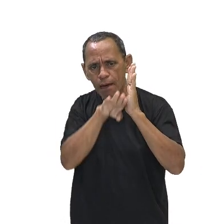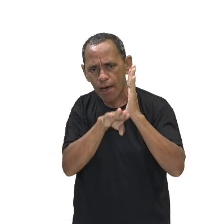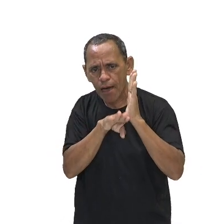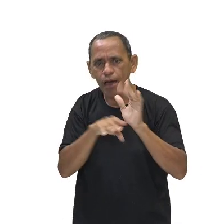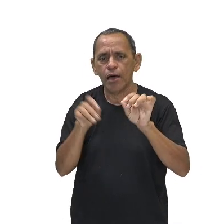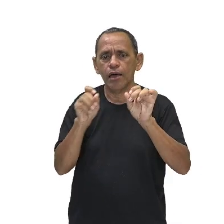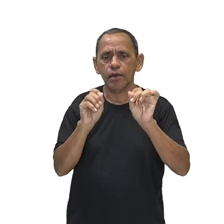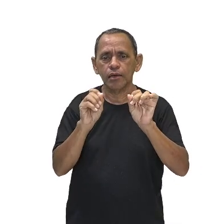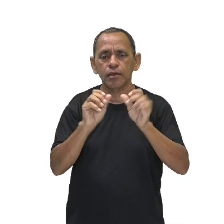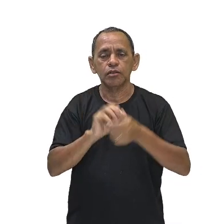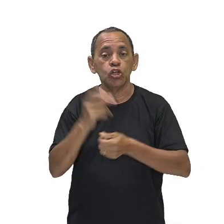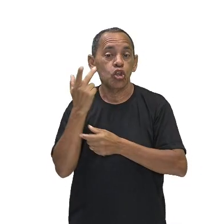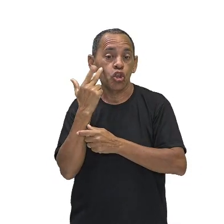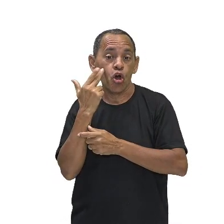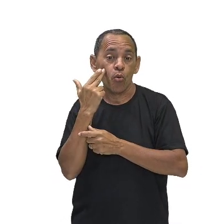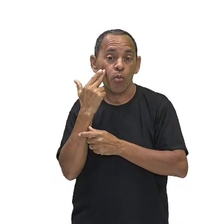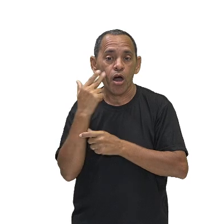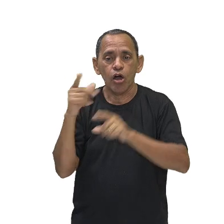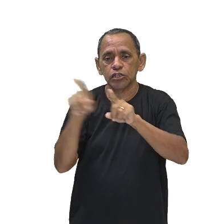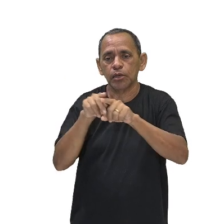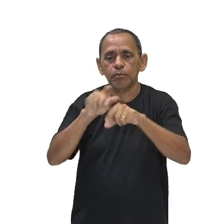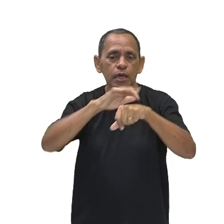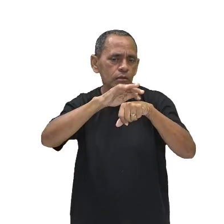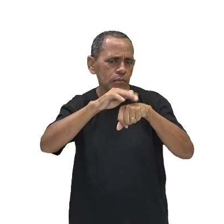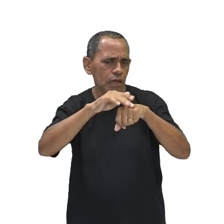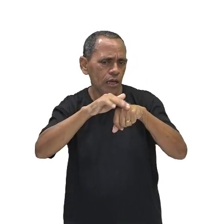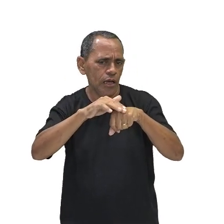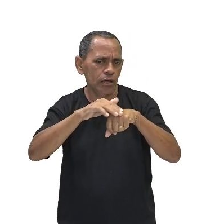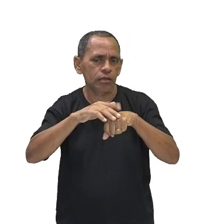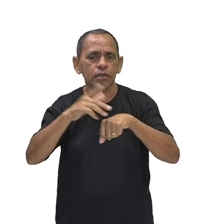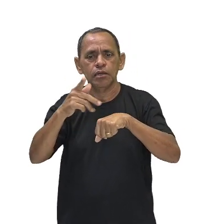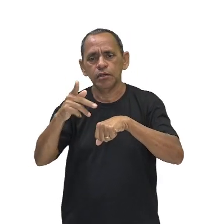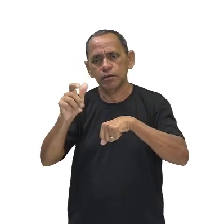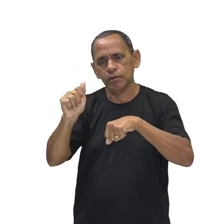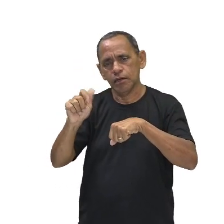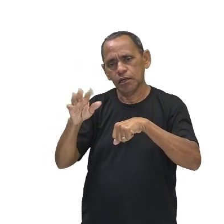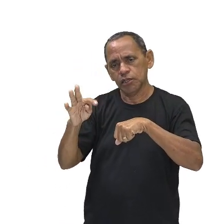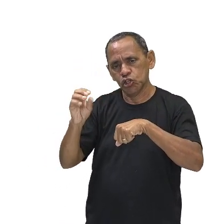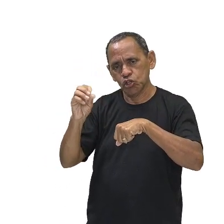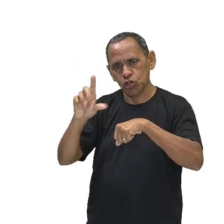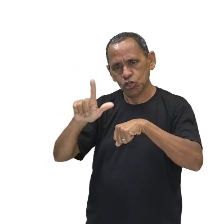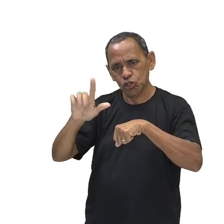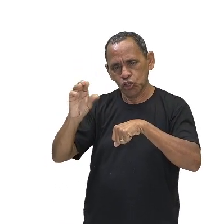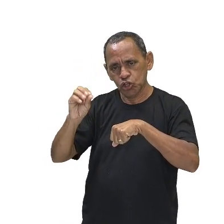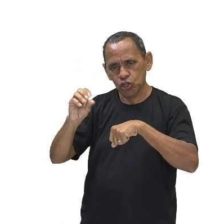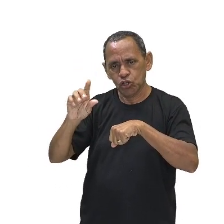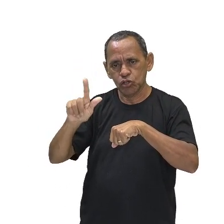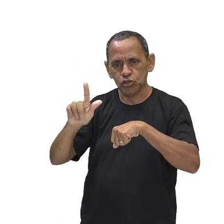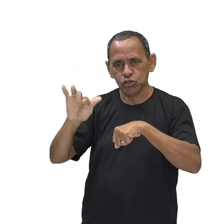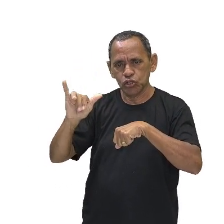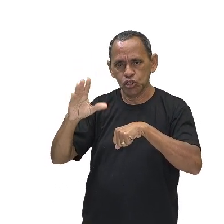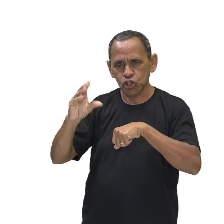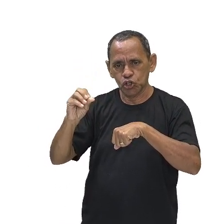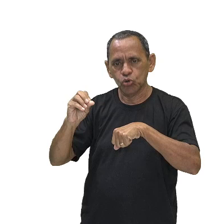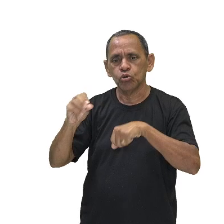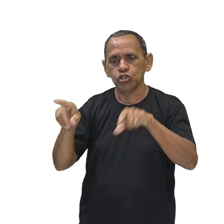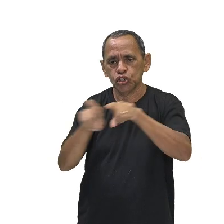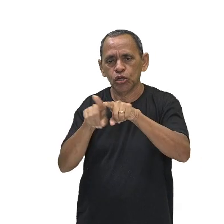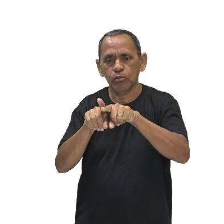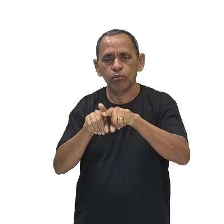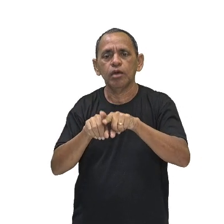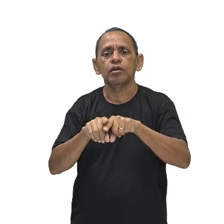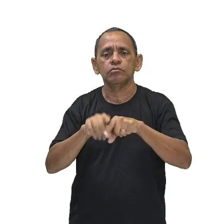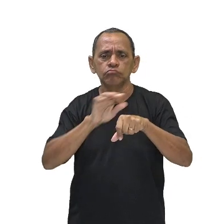em normal e patológico. Já vimos aí o que é normal e o que é patológico, aquilo que não é muito normal.